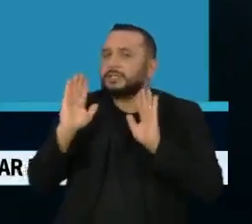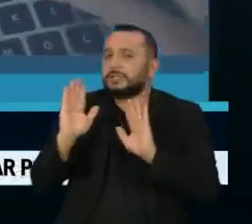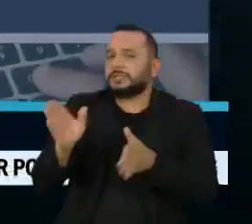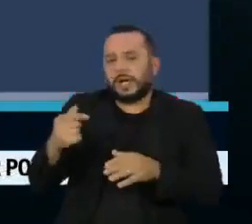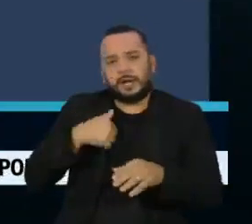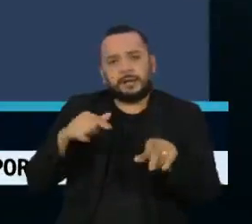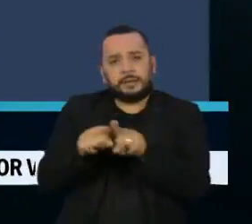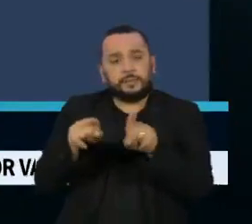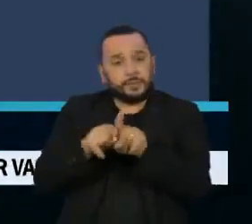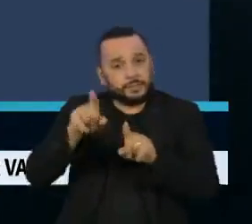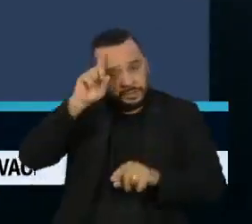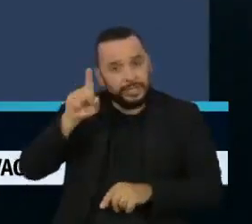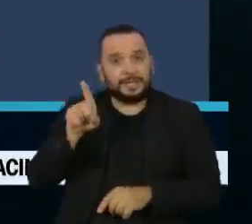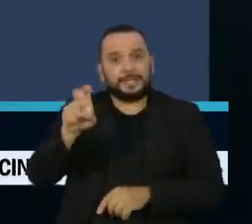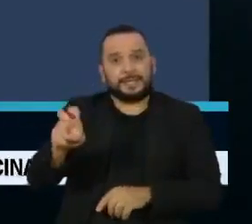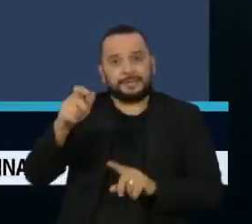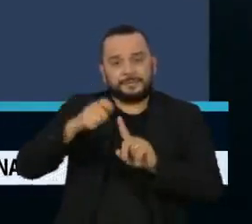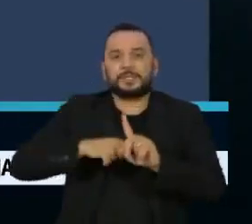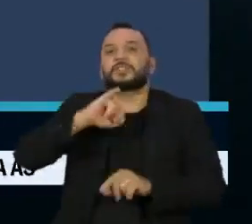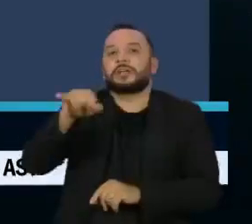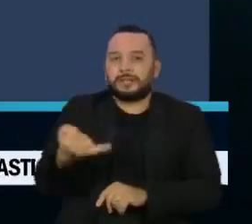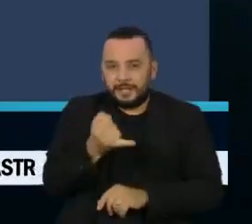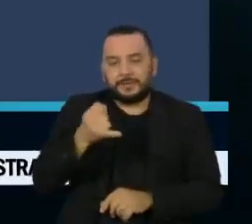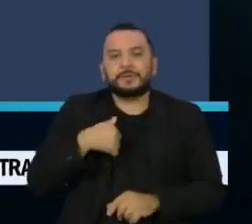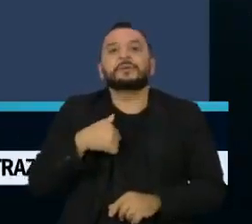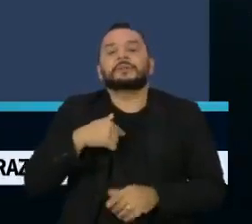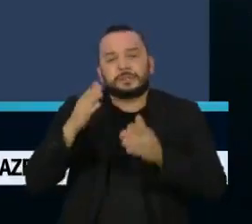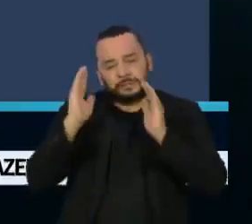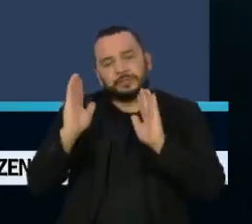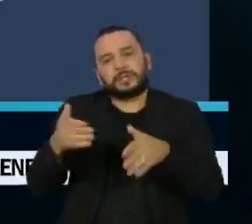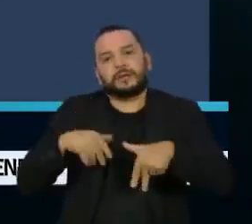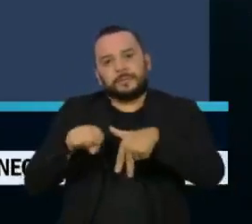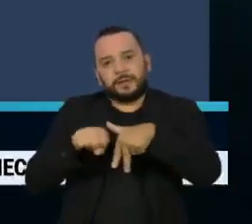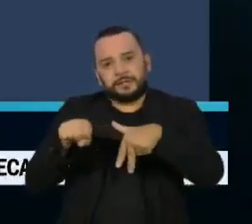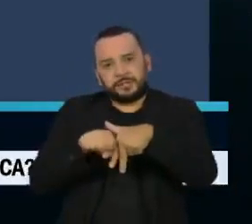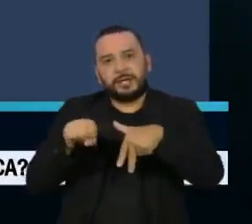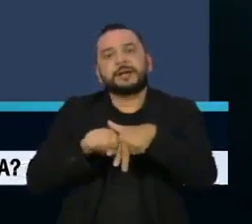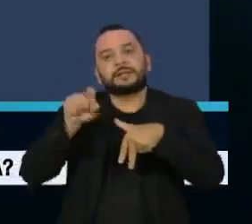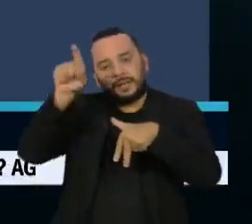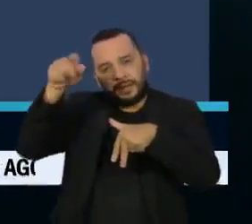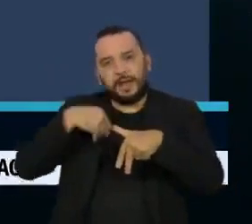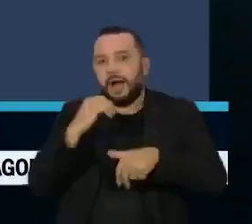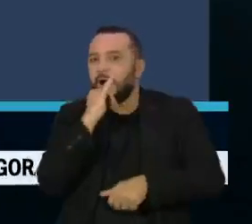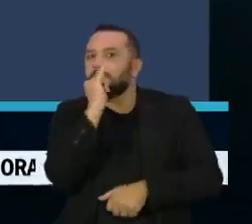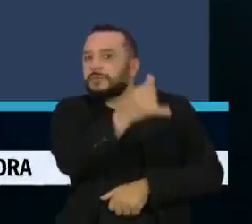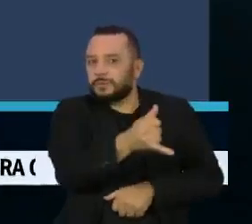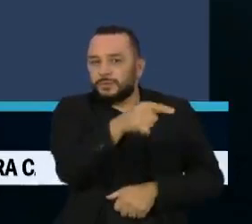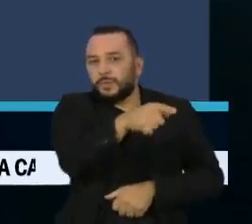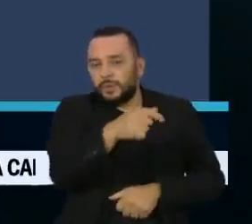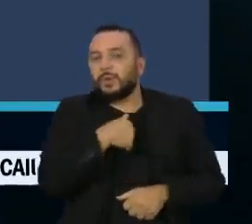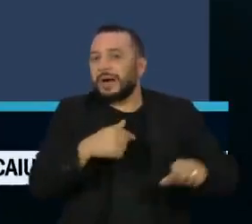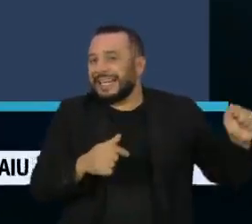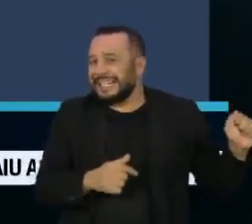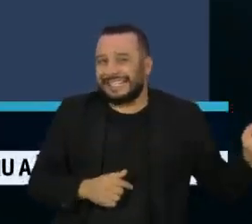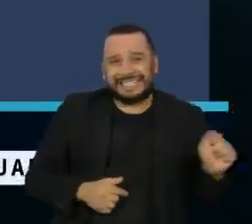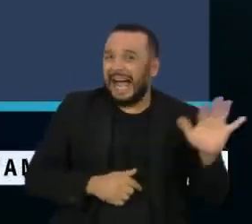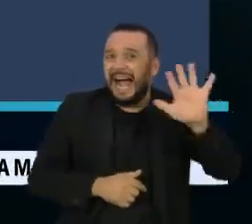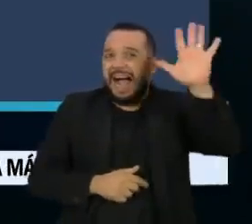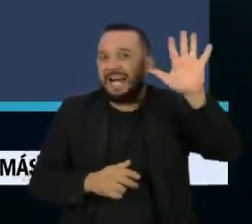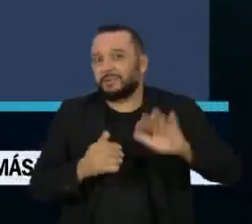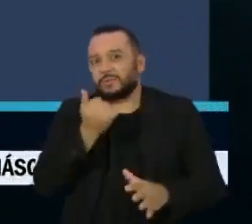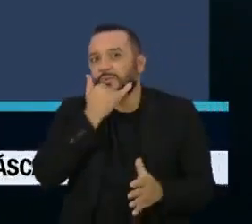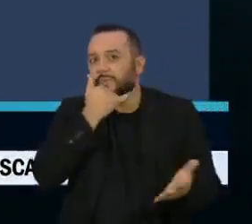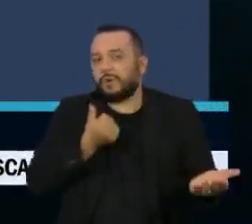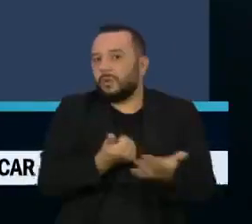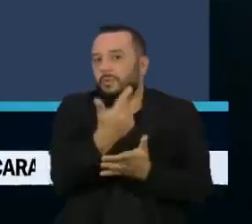dia 15 de janeiro, um novo alerta da Embaixada Brasileira na Índia sobre o alto preço exigido para a